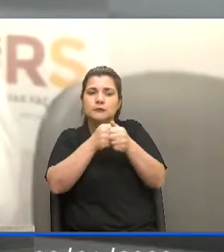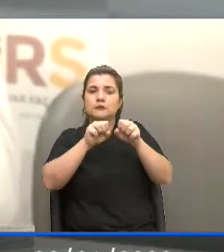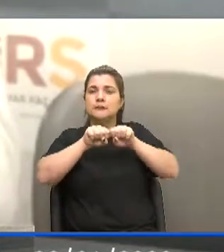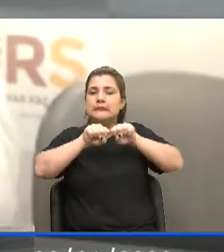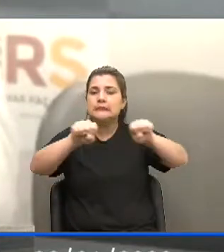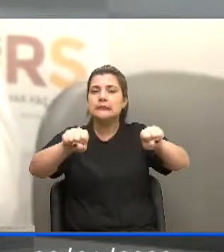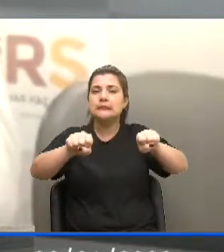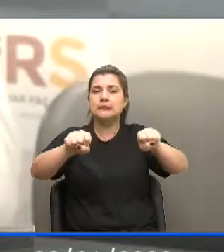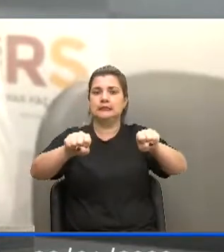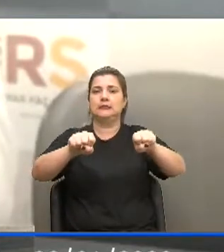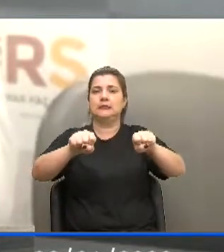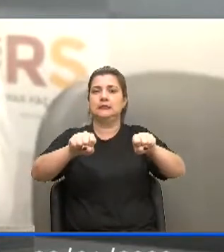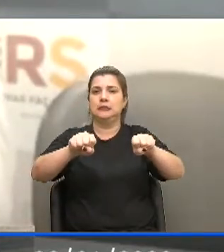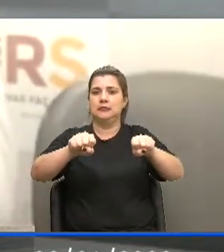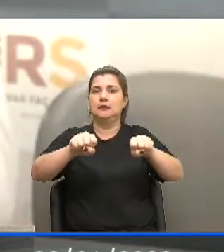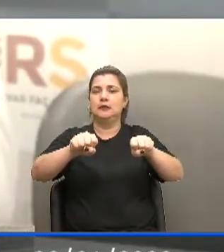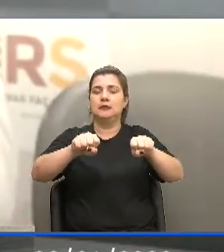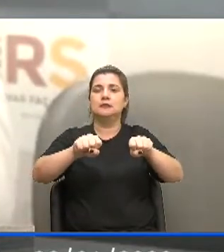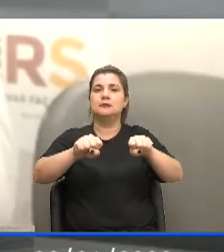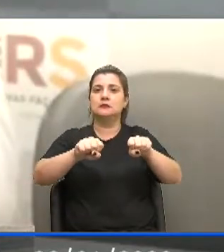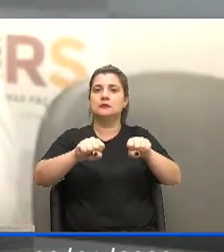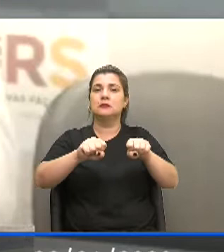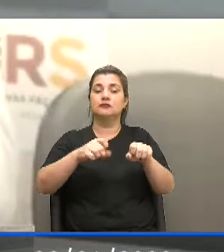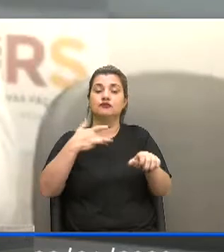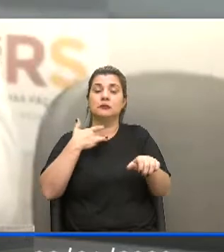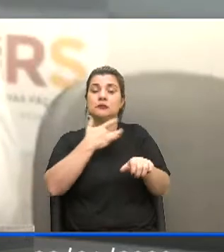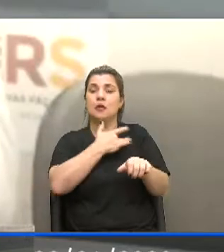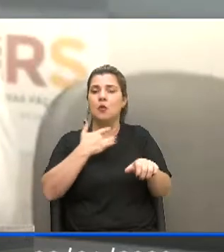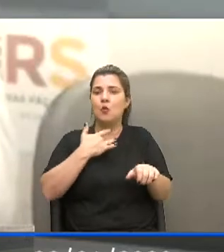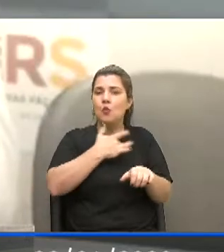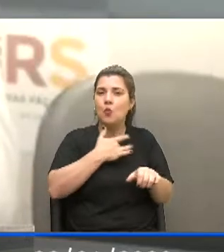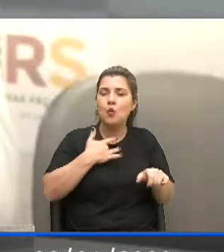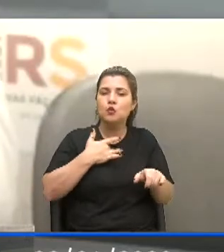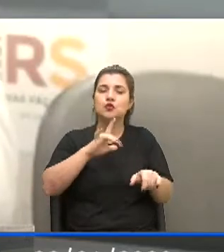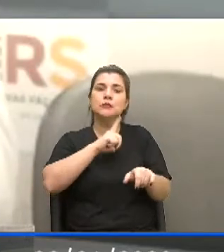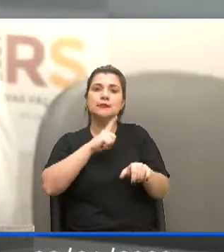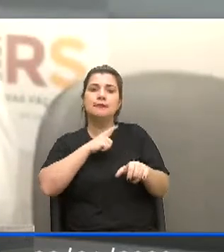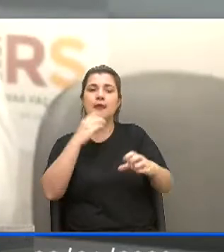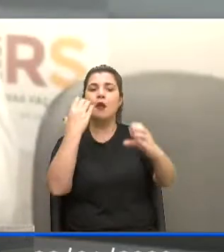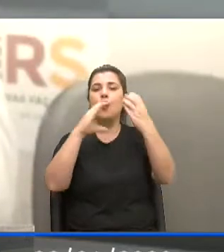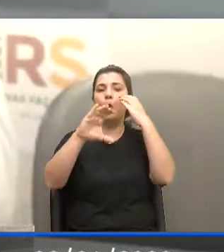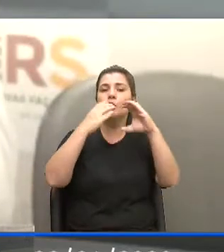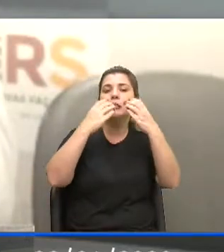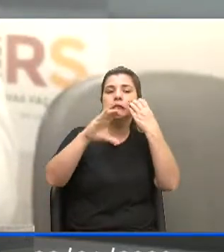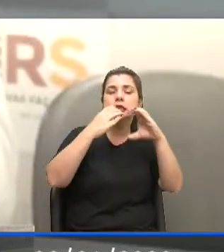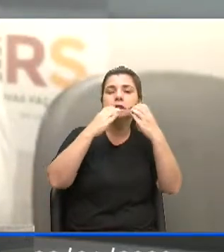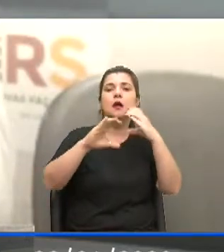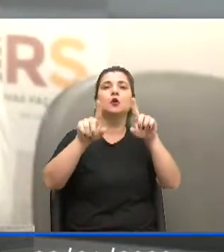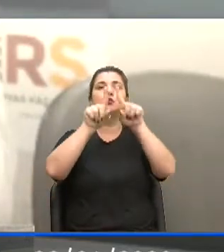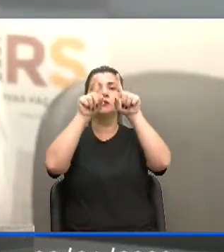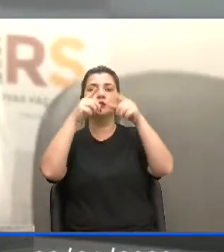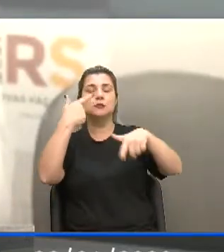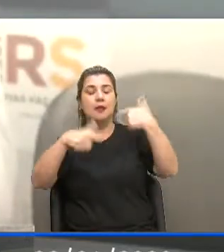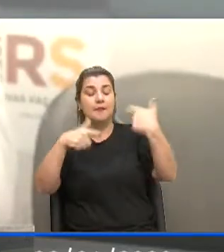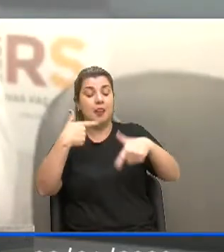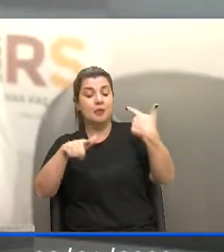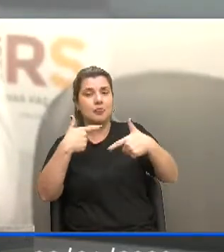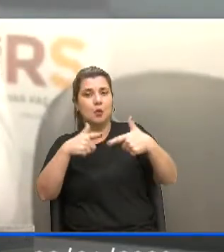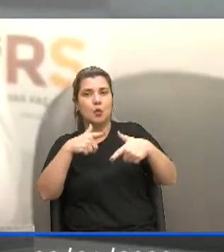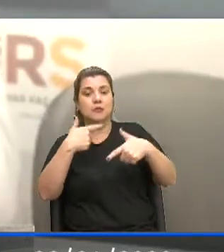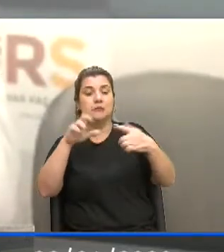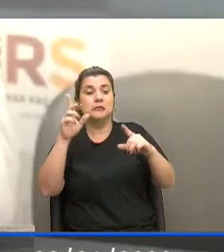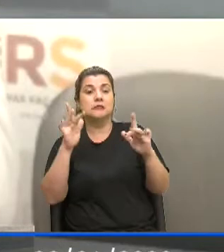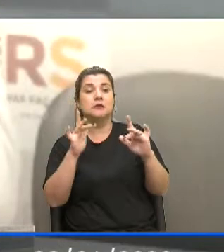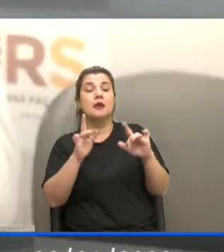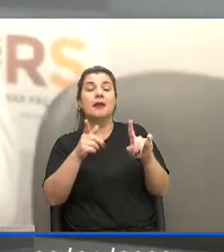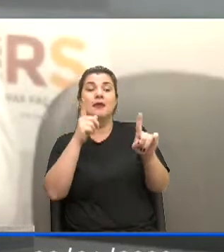municipais de saúde, as vigilâncias municipais, que tenham a comunicação desses trabalhadores que foram identificados como